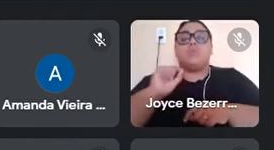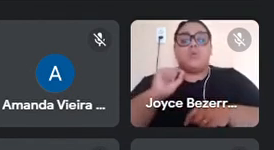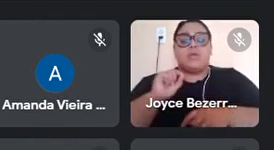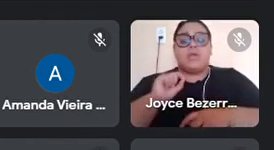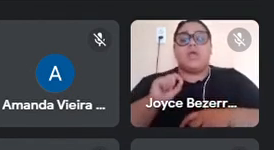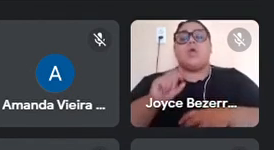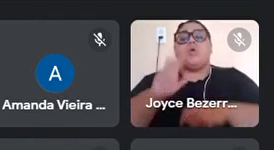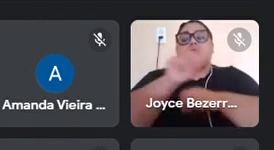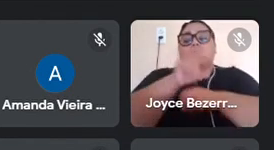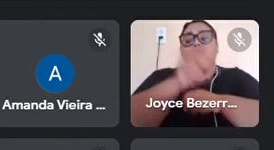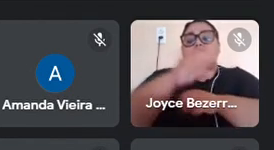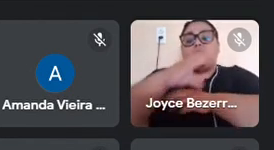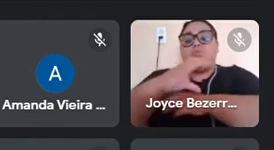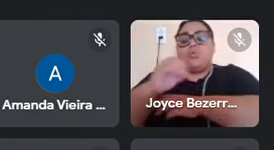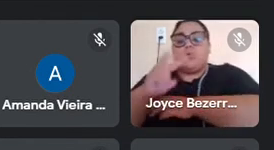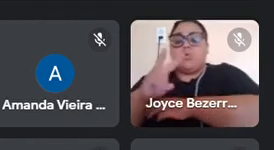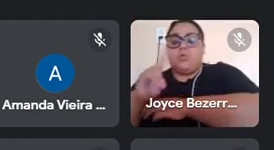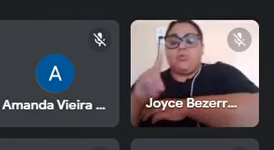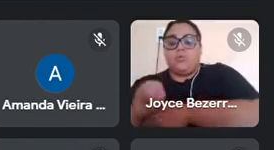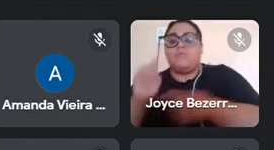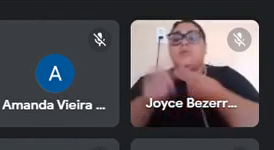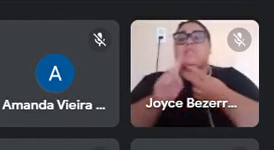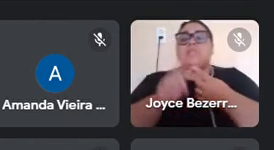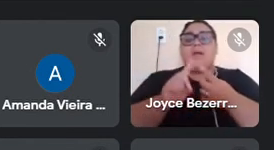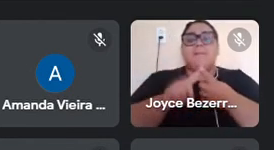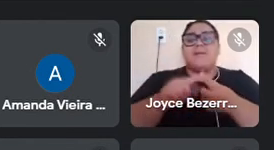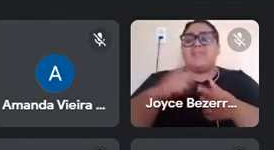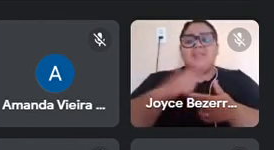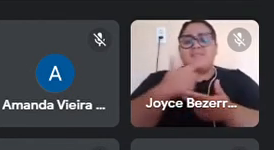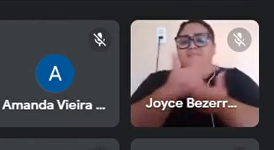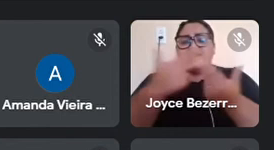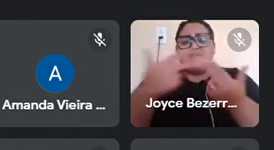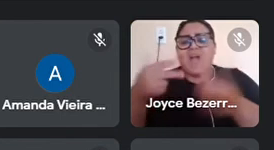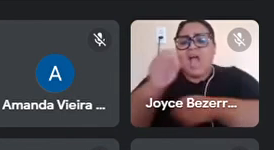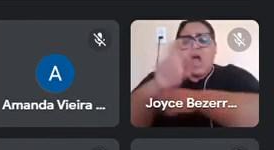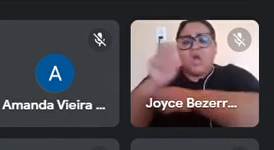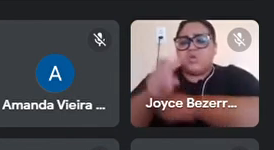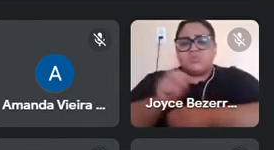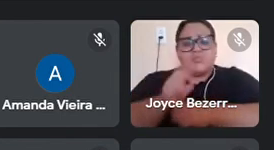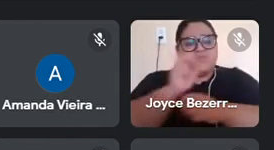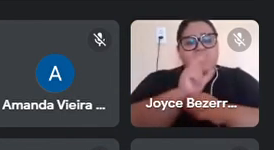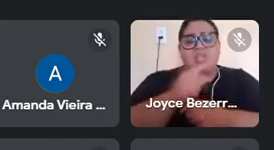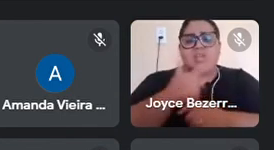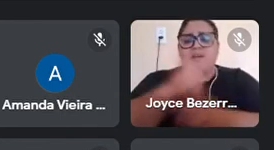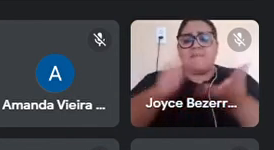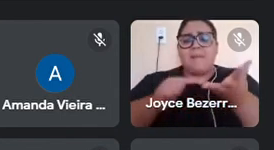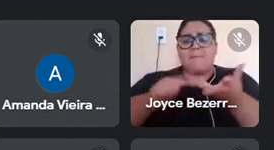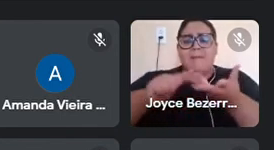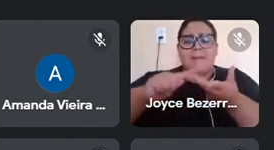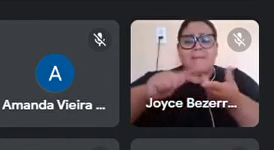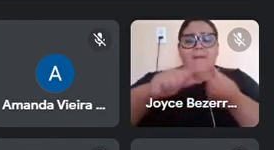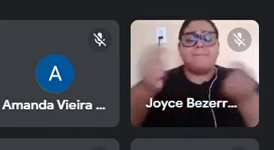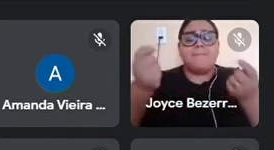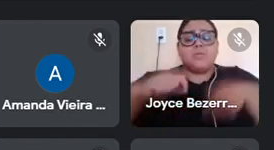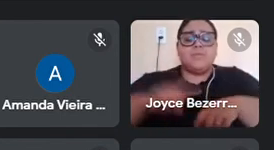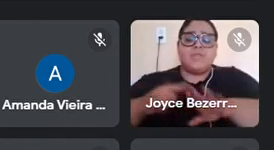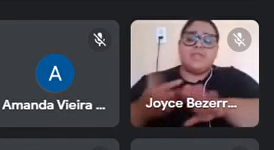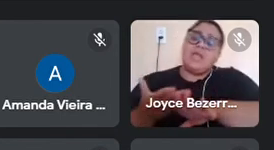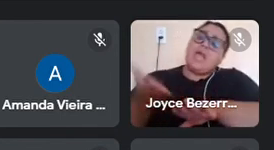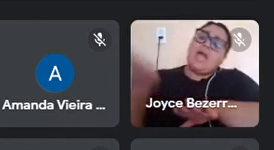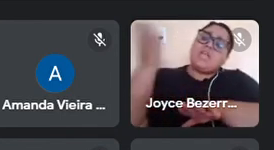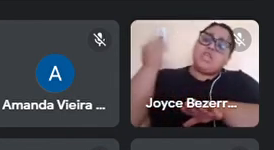do Covid-19, do MERS-CoV, né, do SARS-CoV, vai todos aqueles outros derivados que existiam